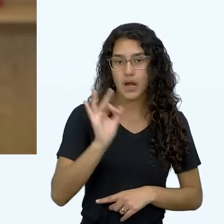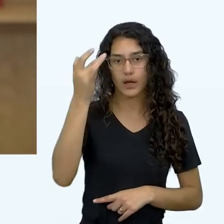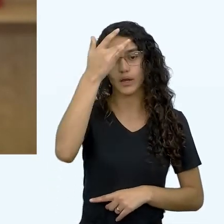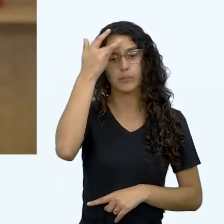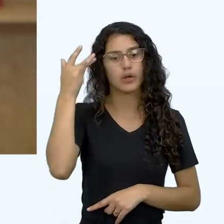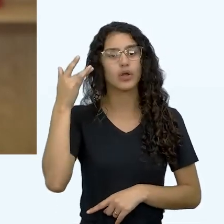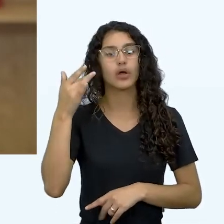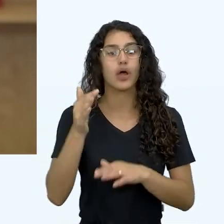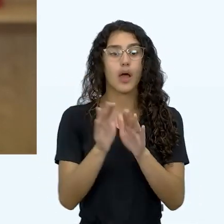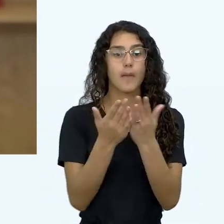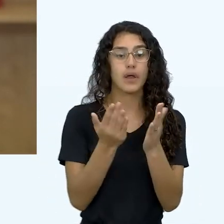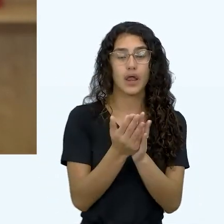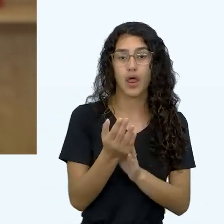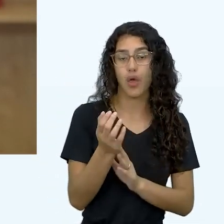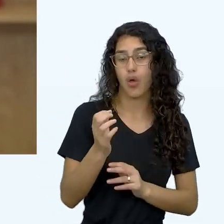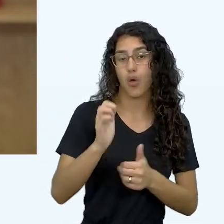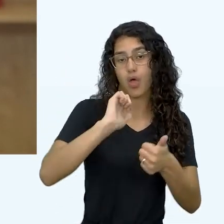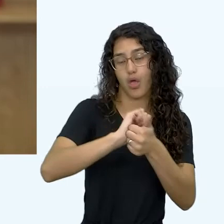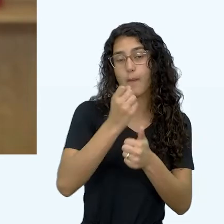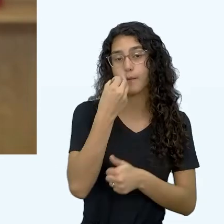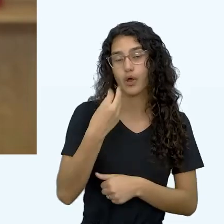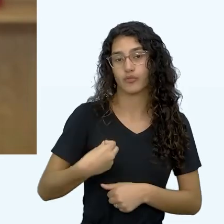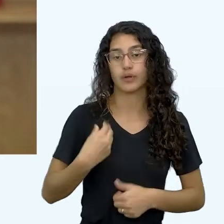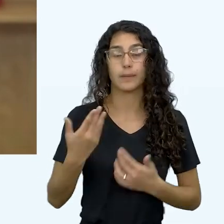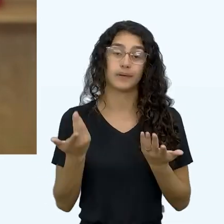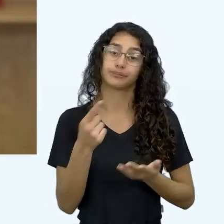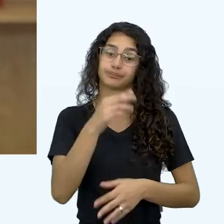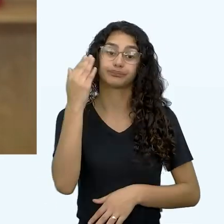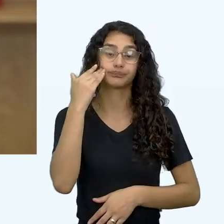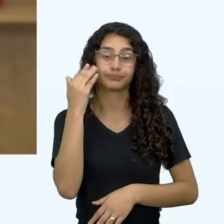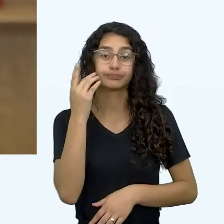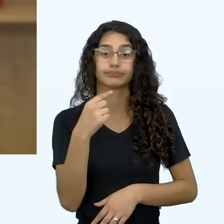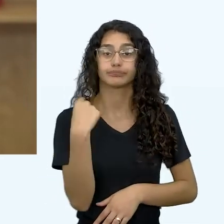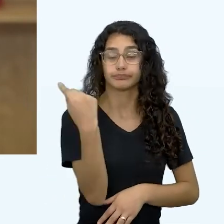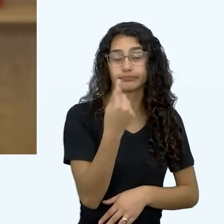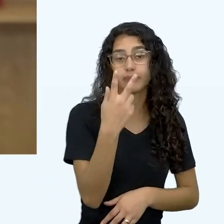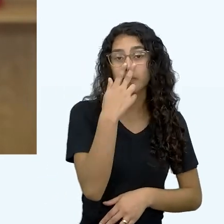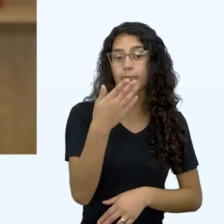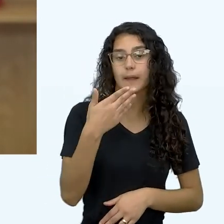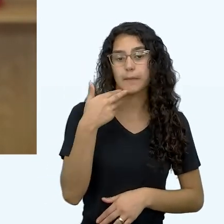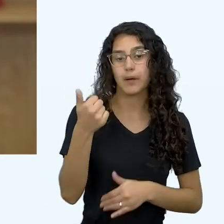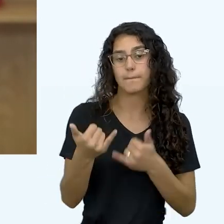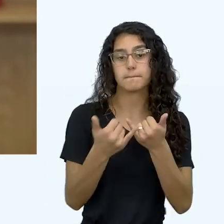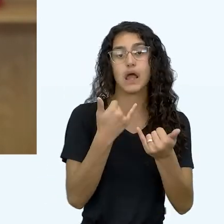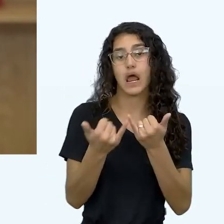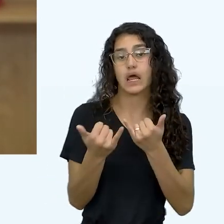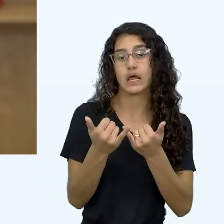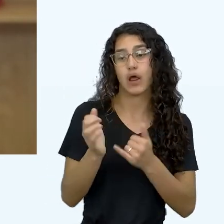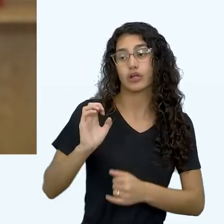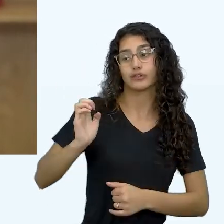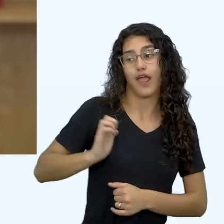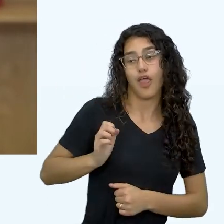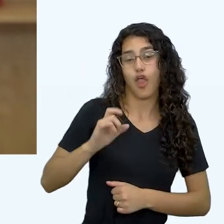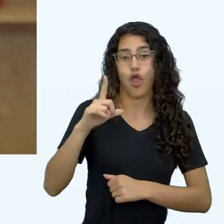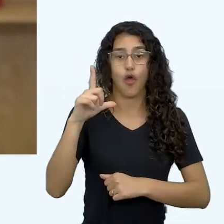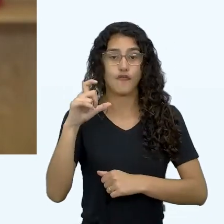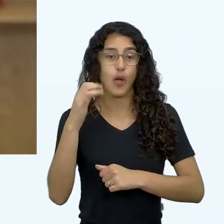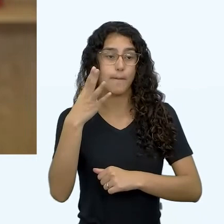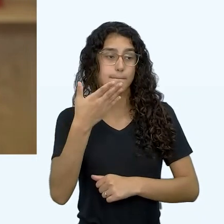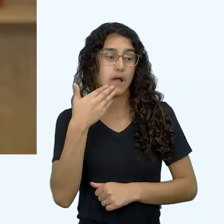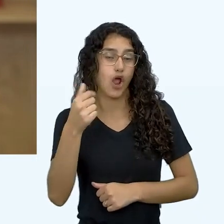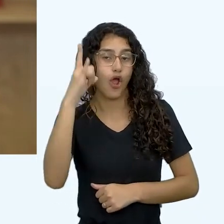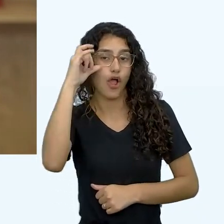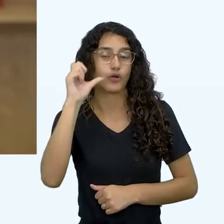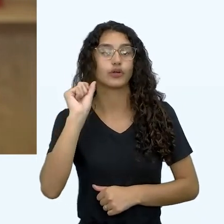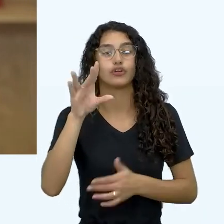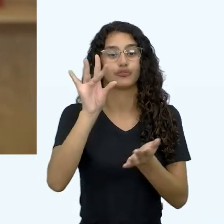se aposentam com a mesma qualidade de vida. Mas como você sabe, a gente prefere muitas vezes parecer ser rico e ter uma fotinha legal no Instagram do que ser